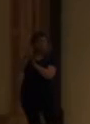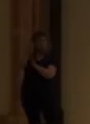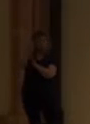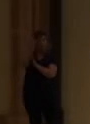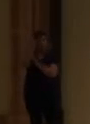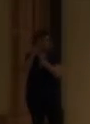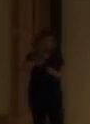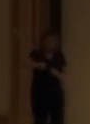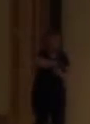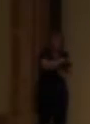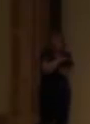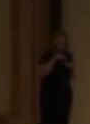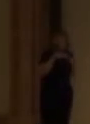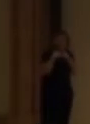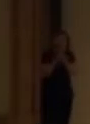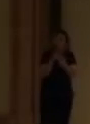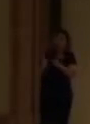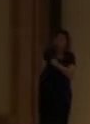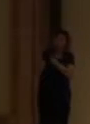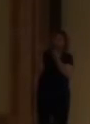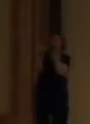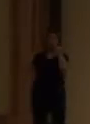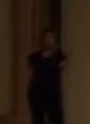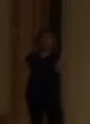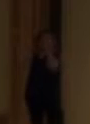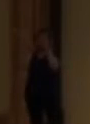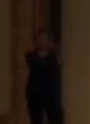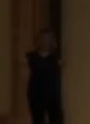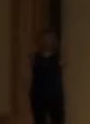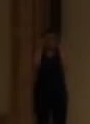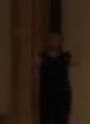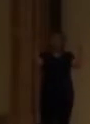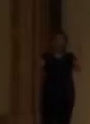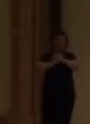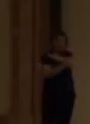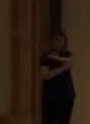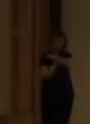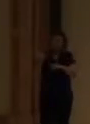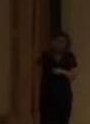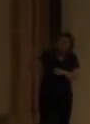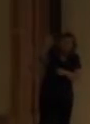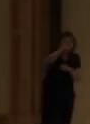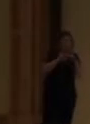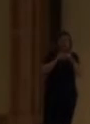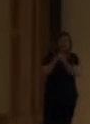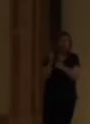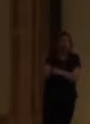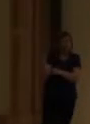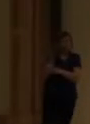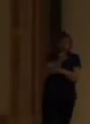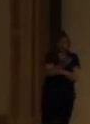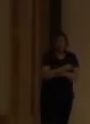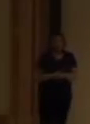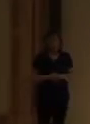é esta e como é que se organiza a globalização nesses países. Ao contrário, parece que a política foi